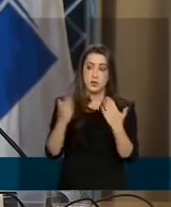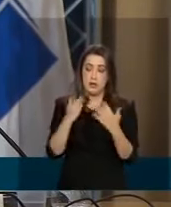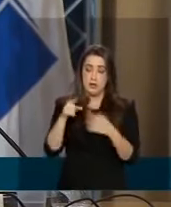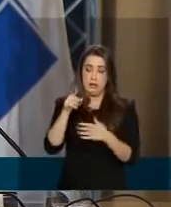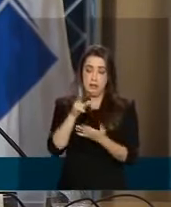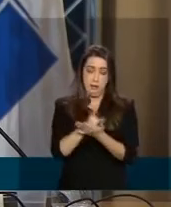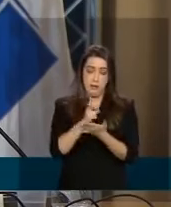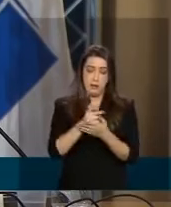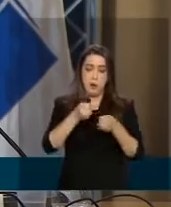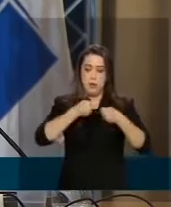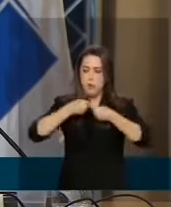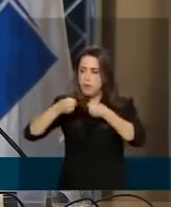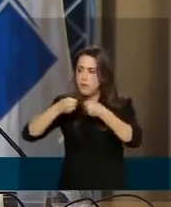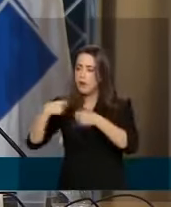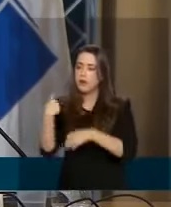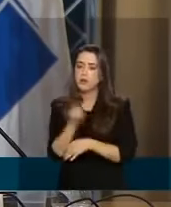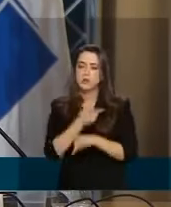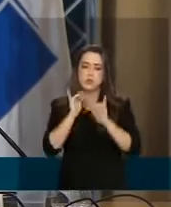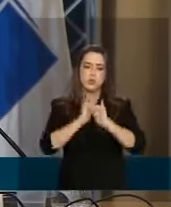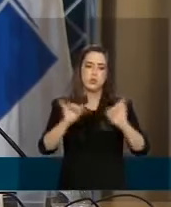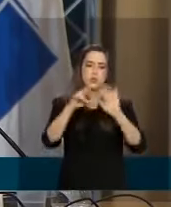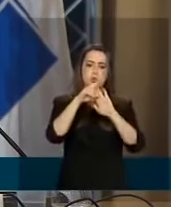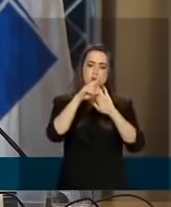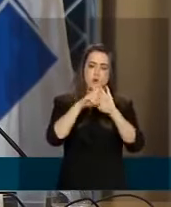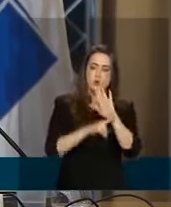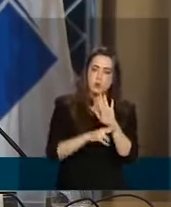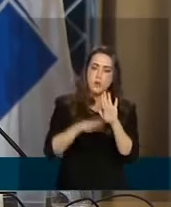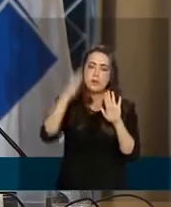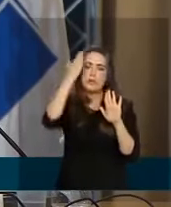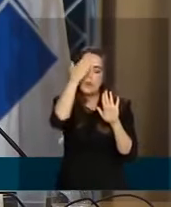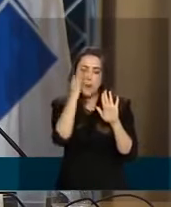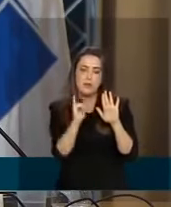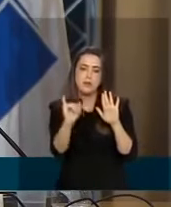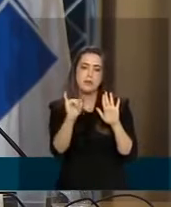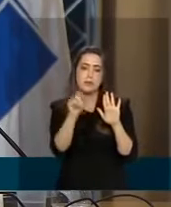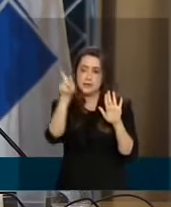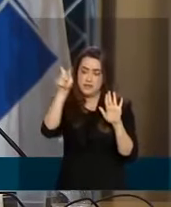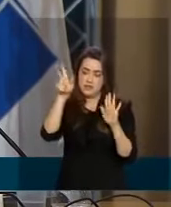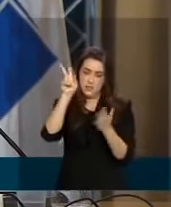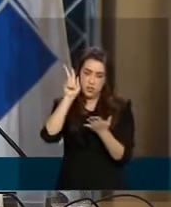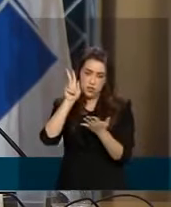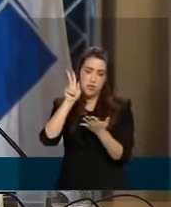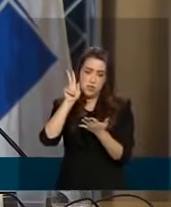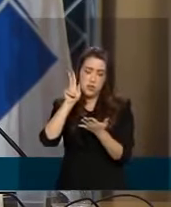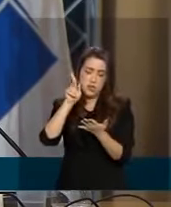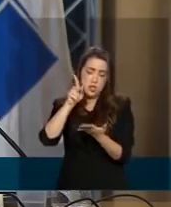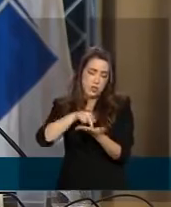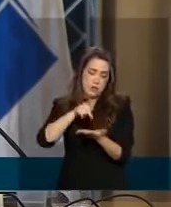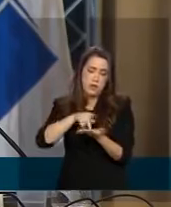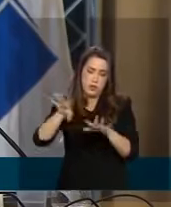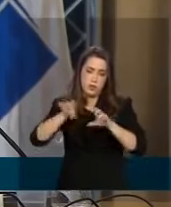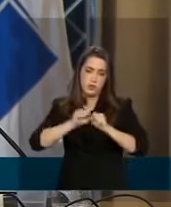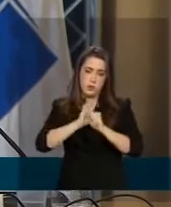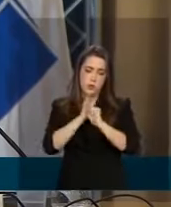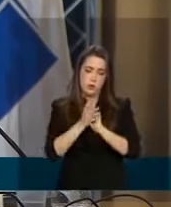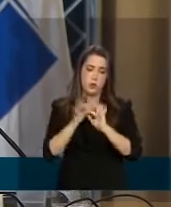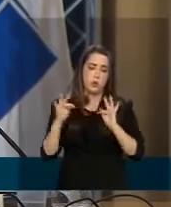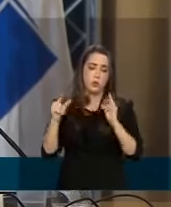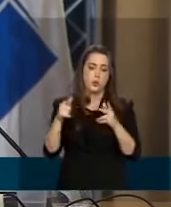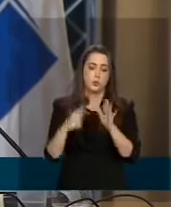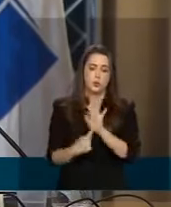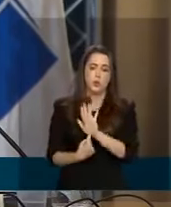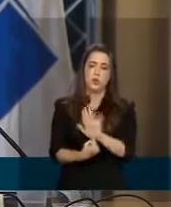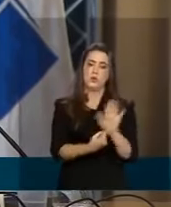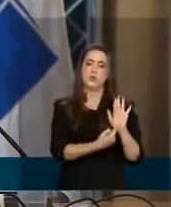coletiva, a gente também divulgou os novos critérios de confirmação de casos, o que tudo isso corrobora para que